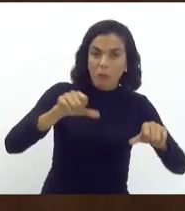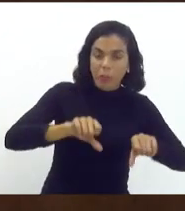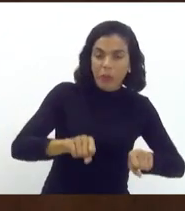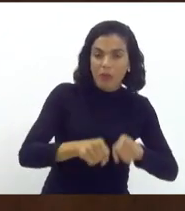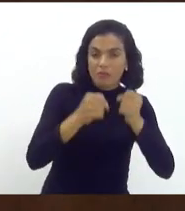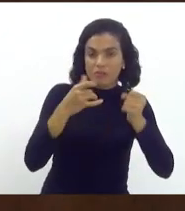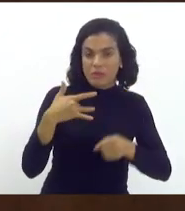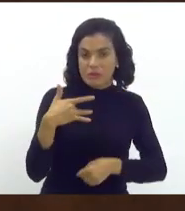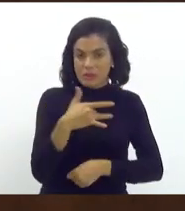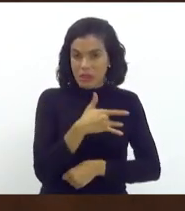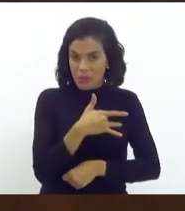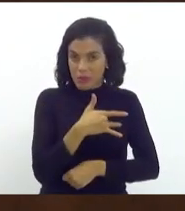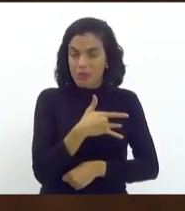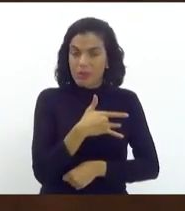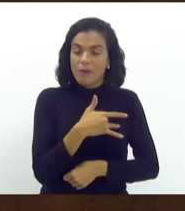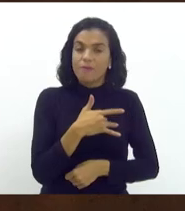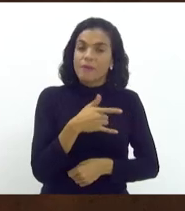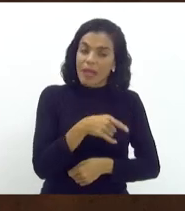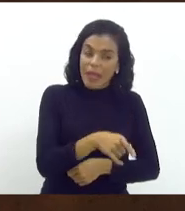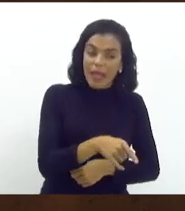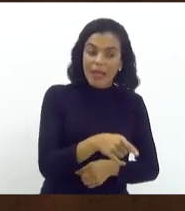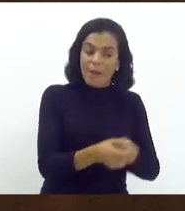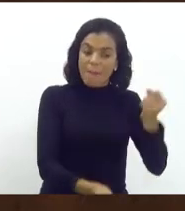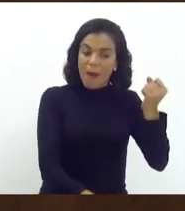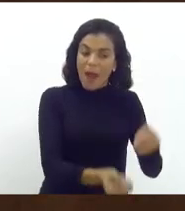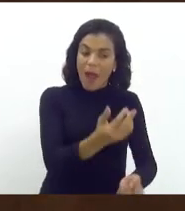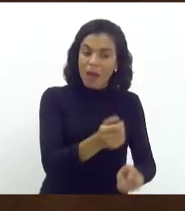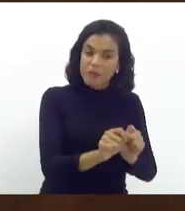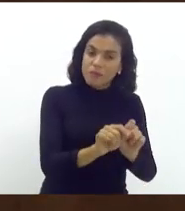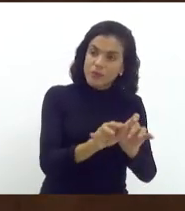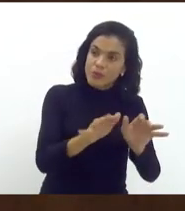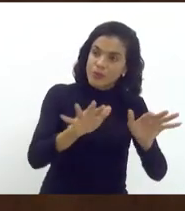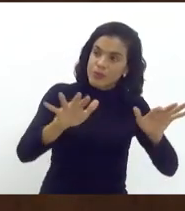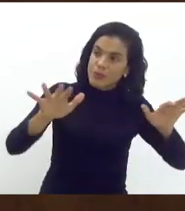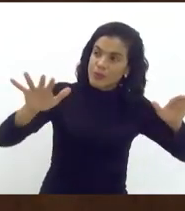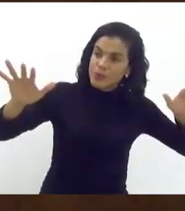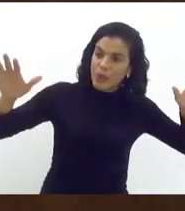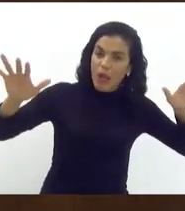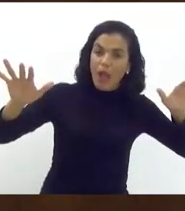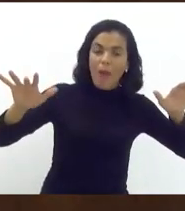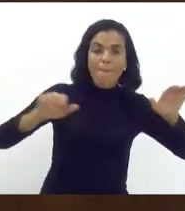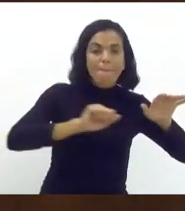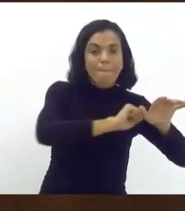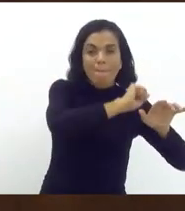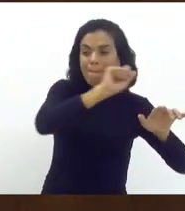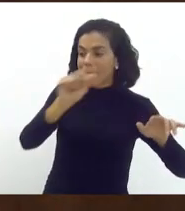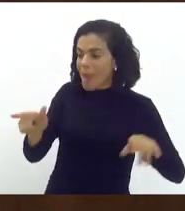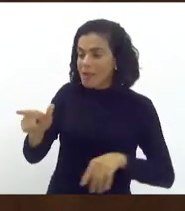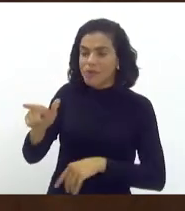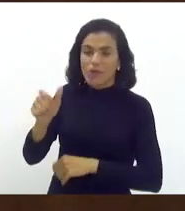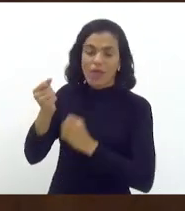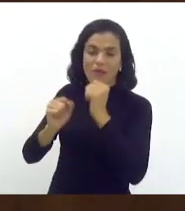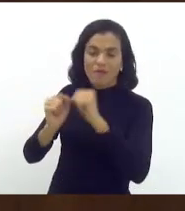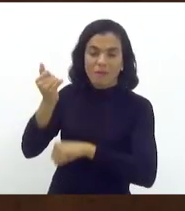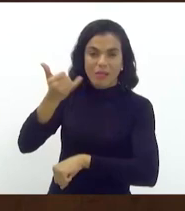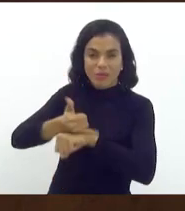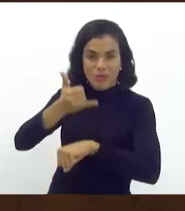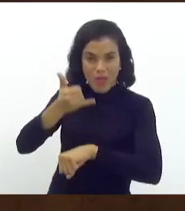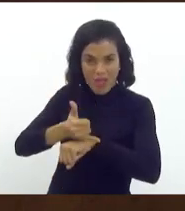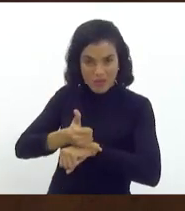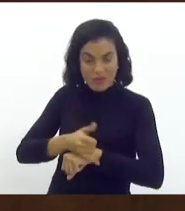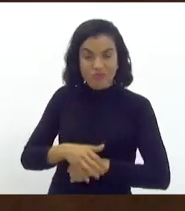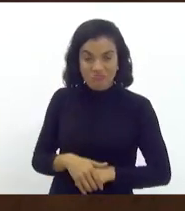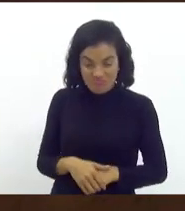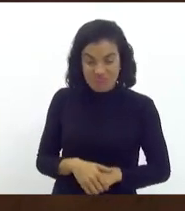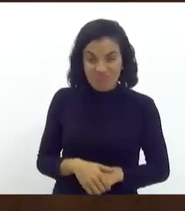é tanto ele ao ser queimado emite tanto quanto a produção do aço lá em Volta Redonda